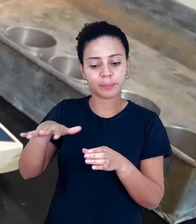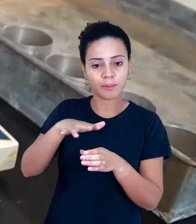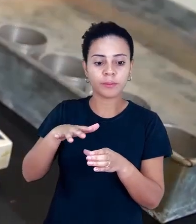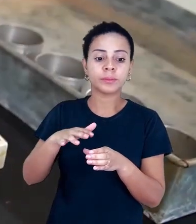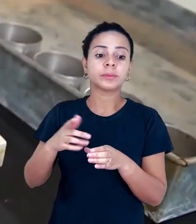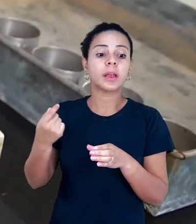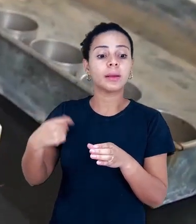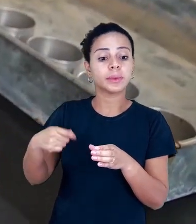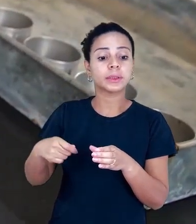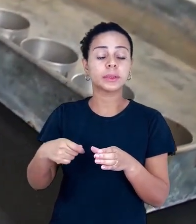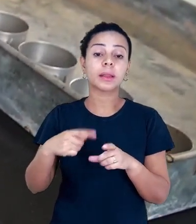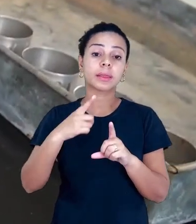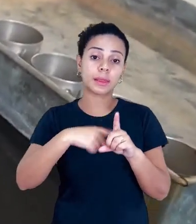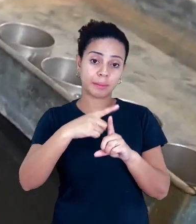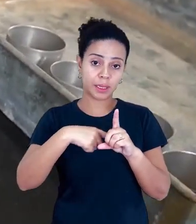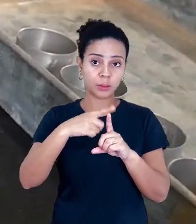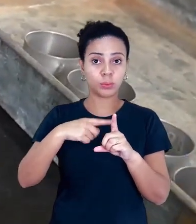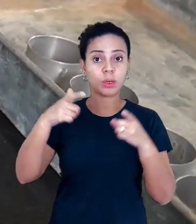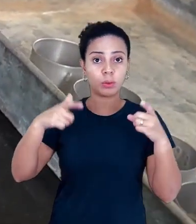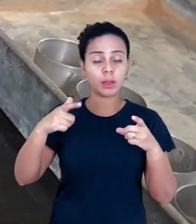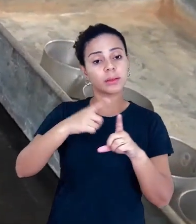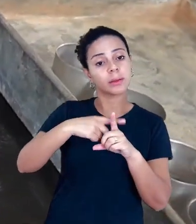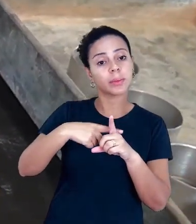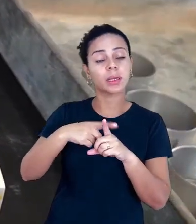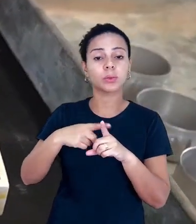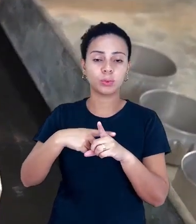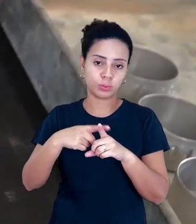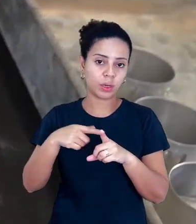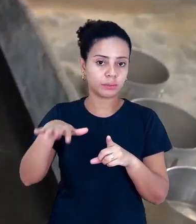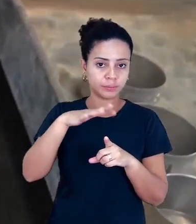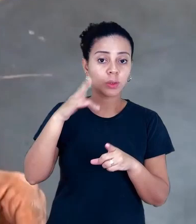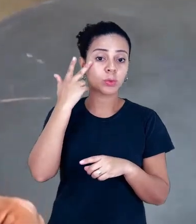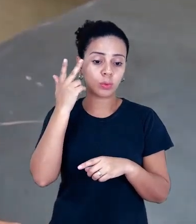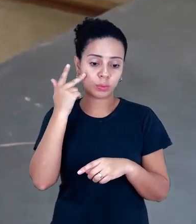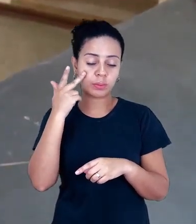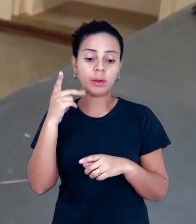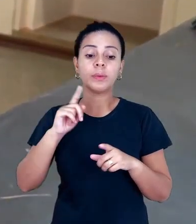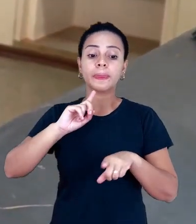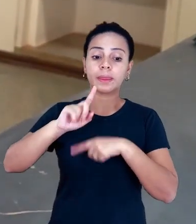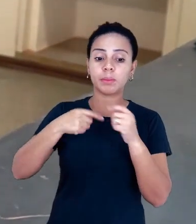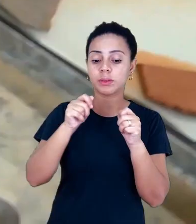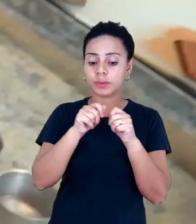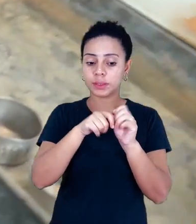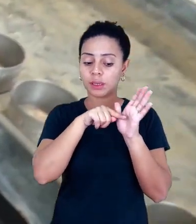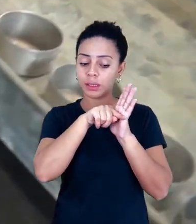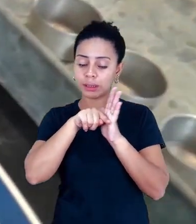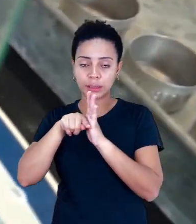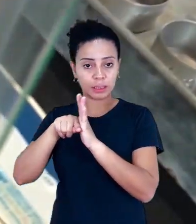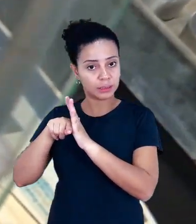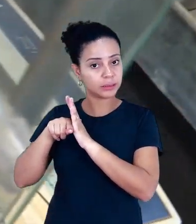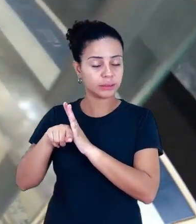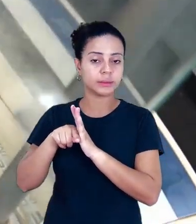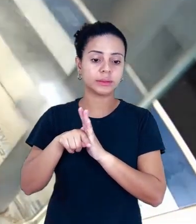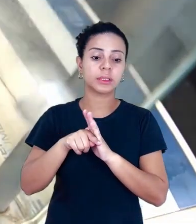estiverem em temperatura ambiente, realizam-se novas determinações de massa a fim de determinar a umidade de cada